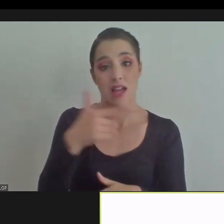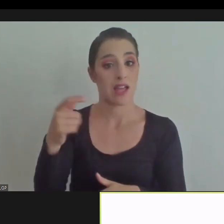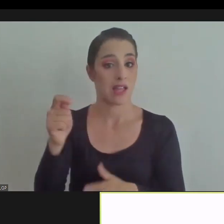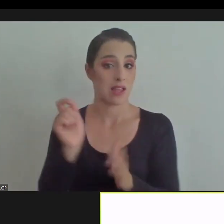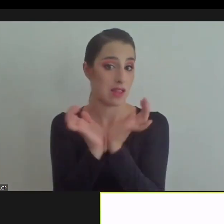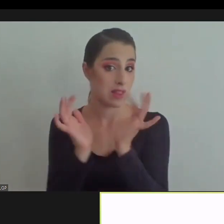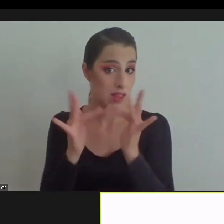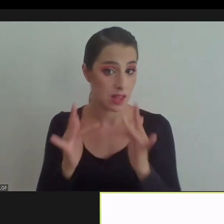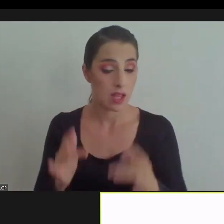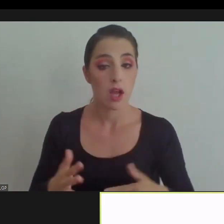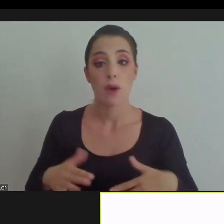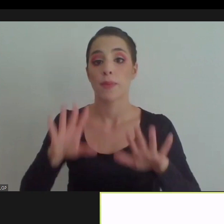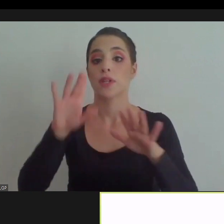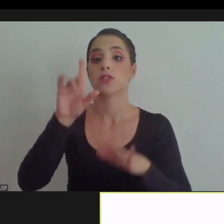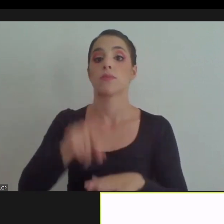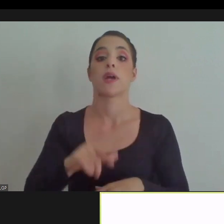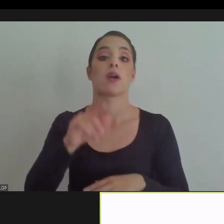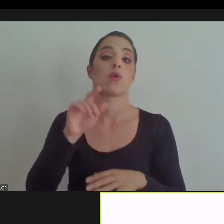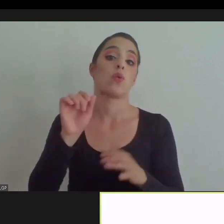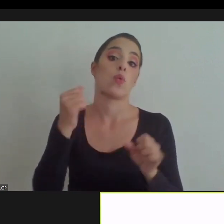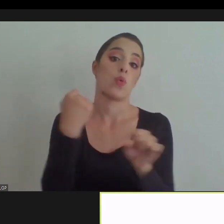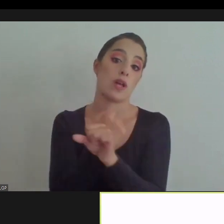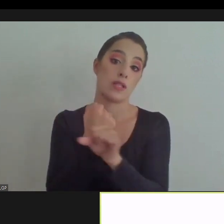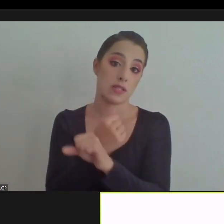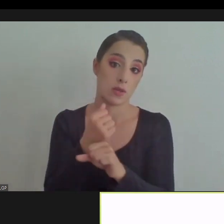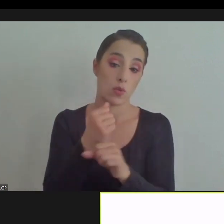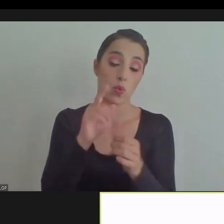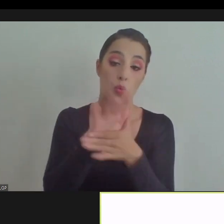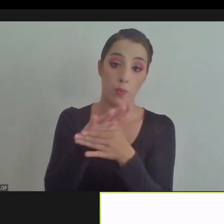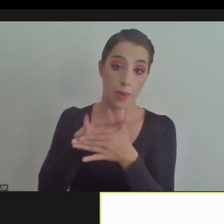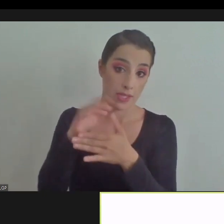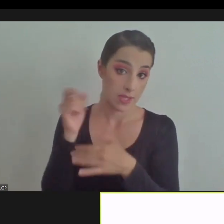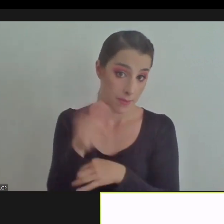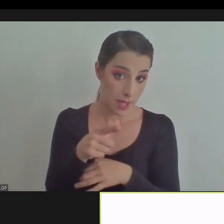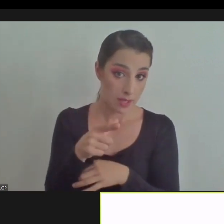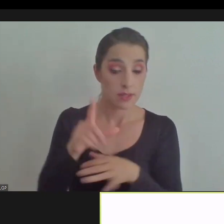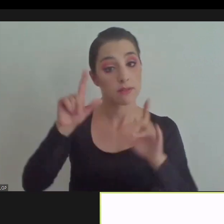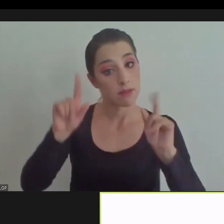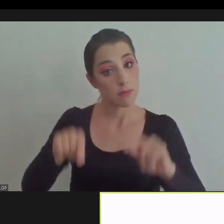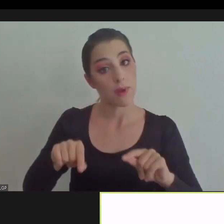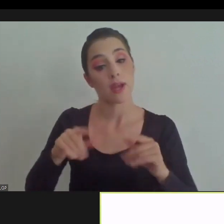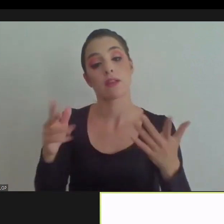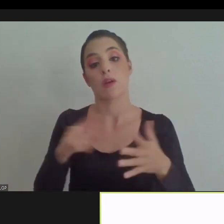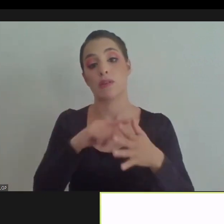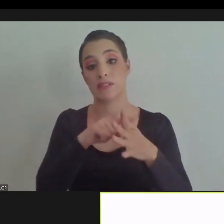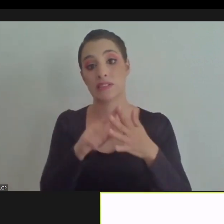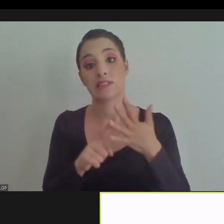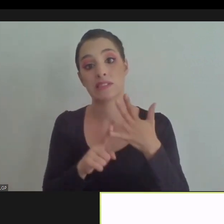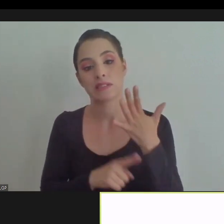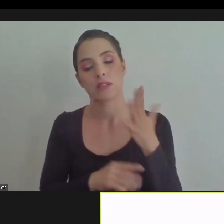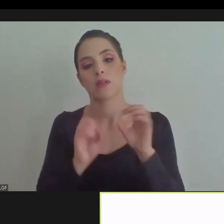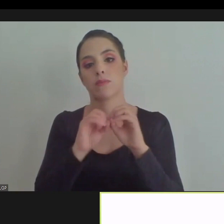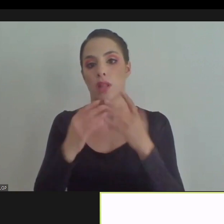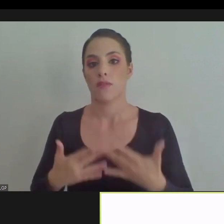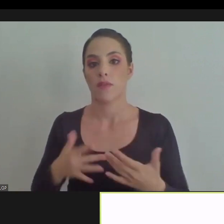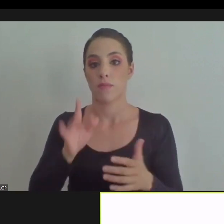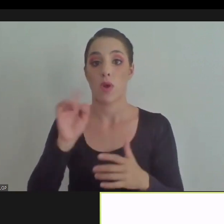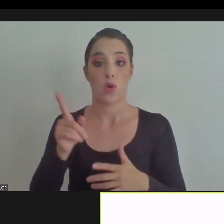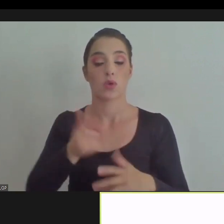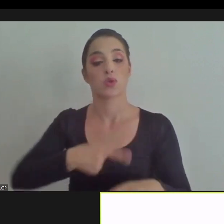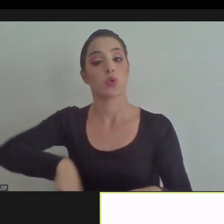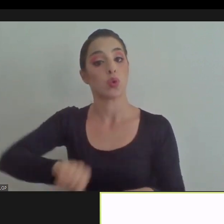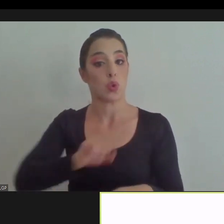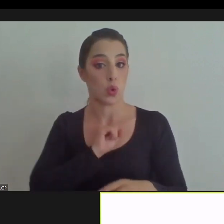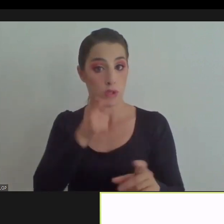também o SMS. E a partir destas plataformas, os cidadãos aqui da nossa